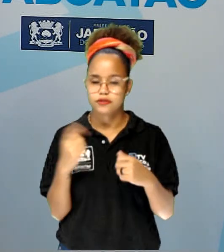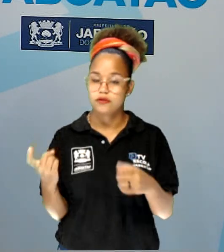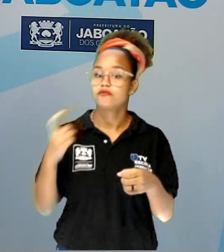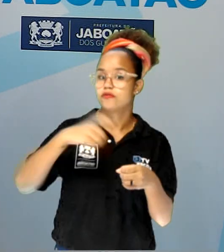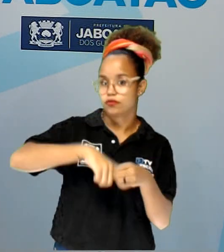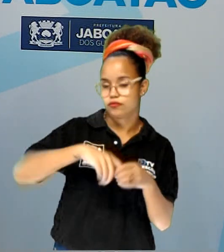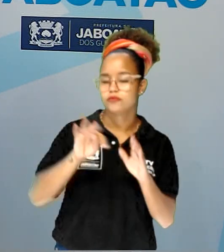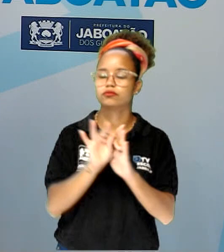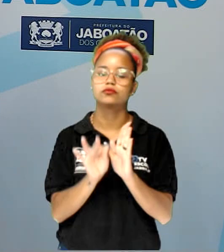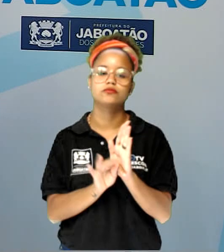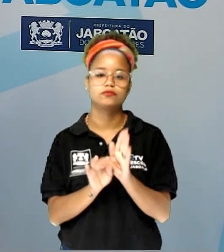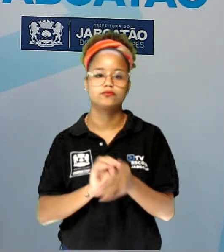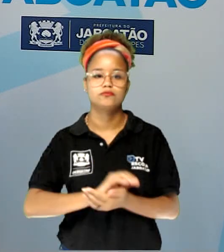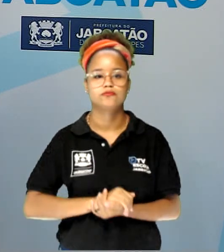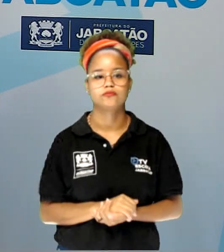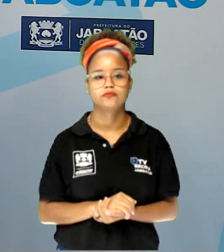ele.